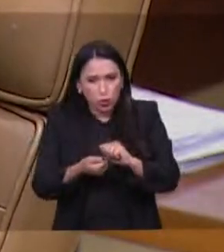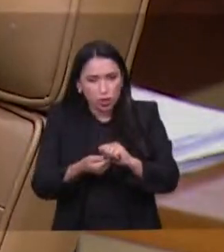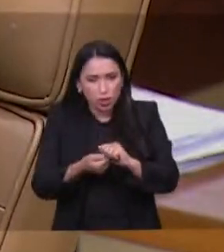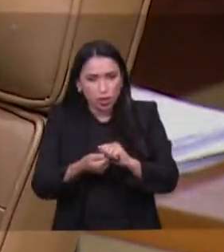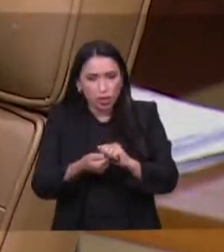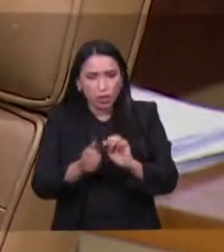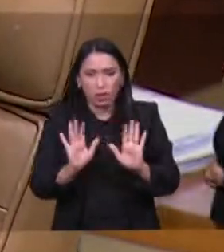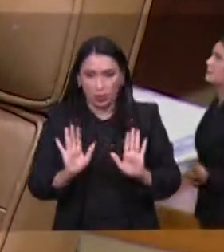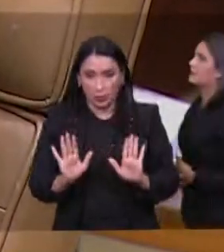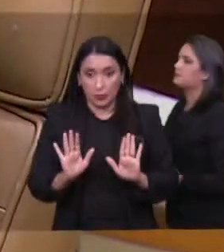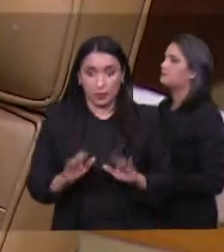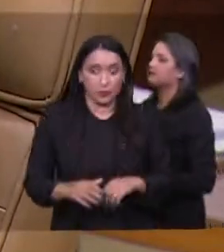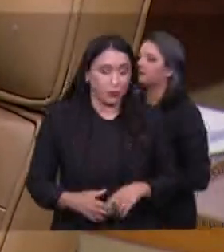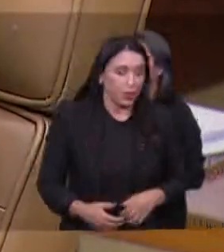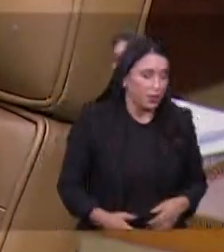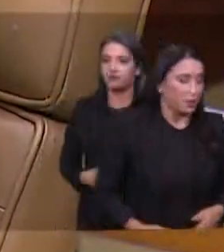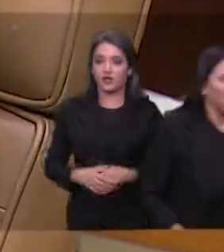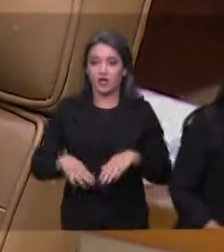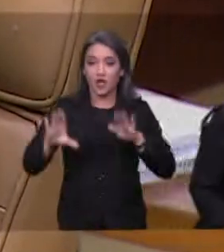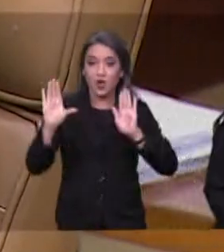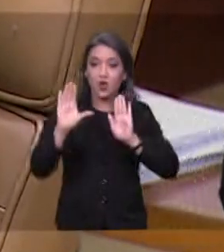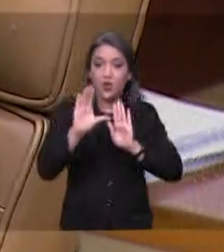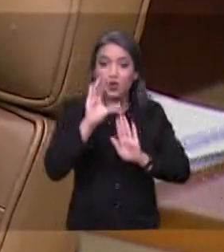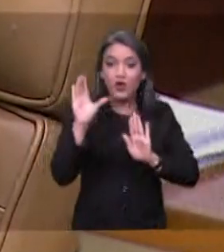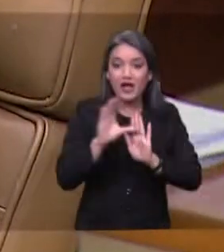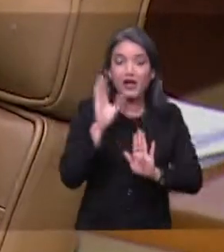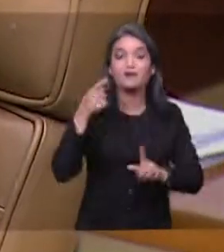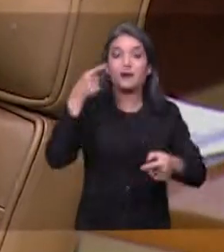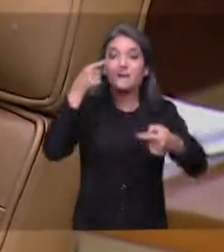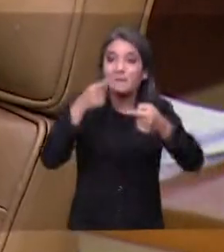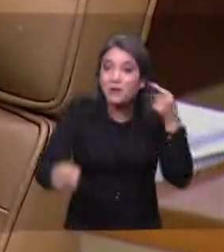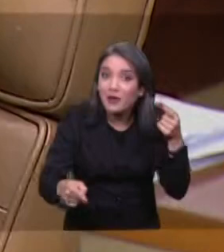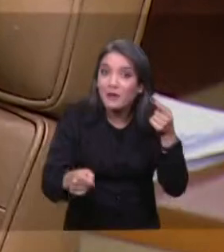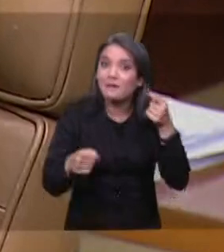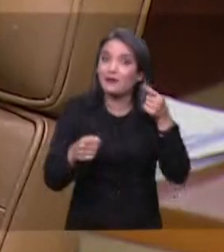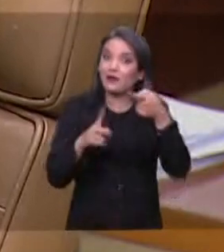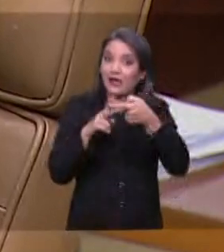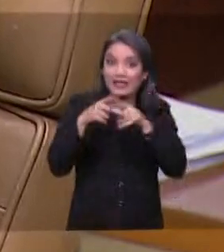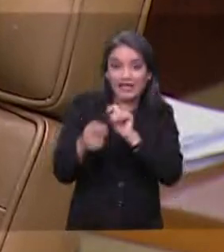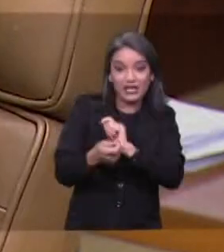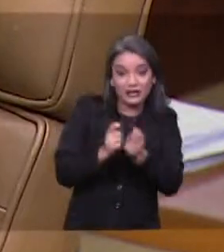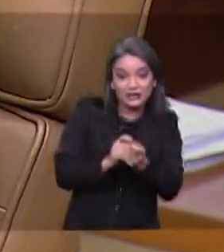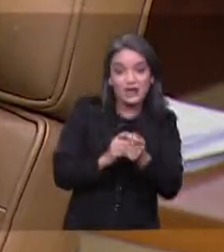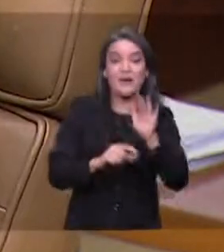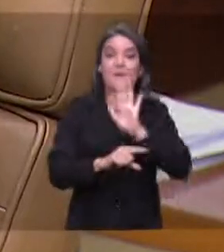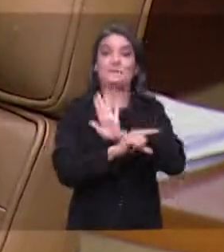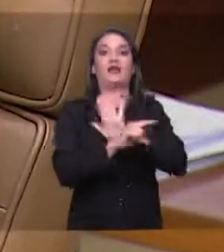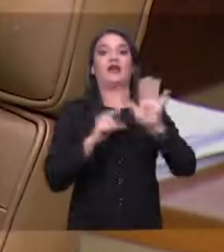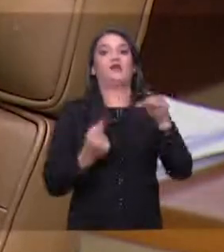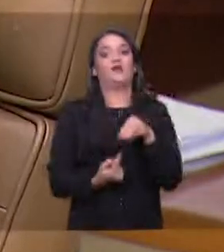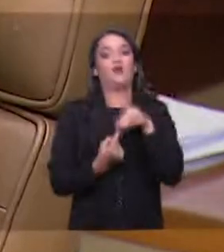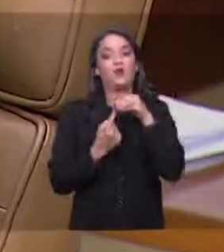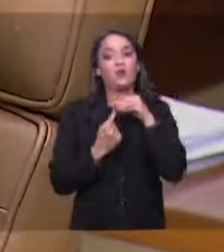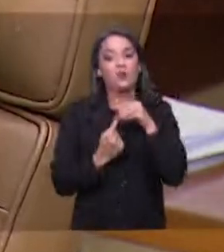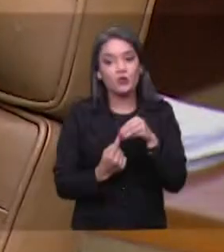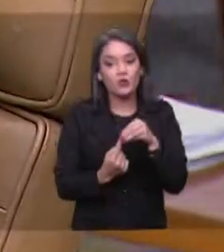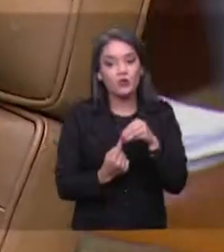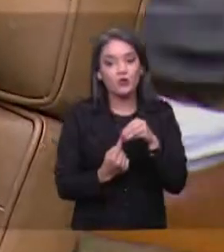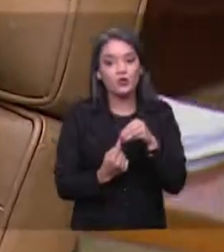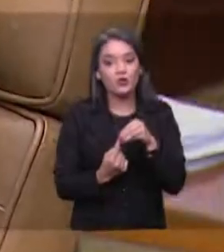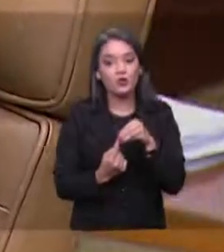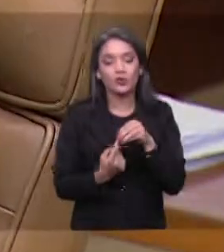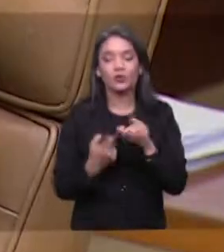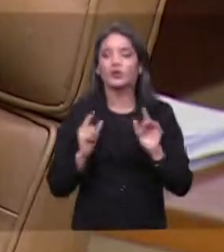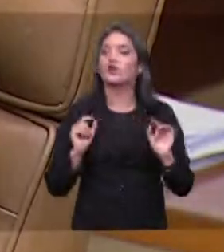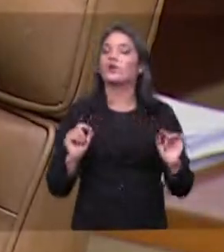me equivoquei na hora. O caput é proibindo o ajuste. E o parágrafo único... Isso. Ele